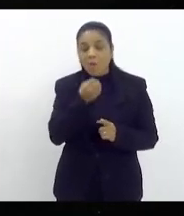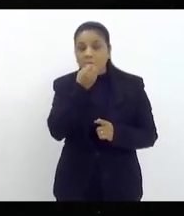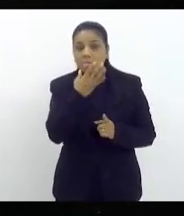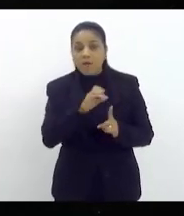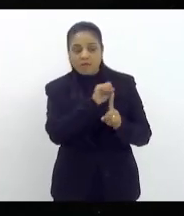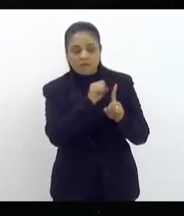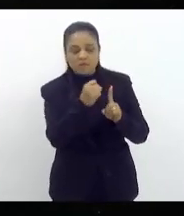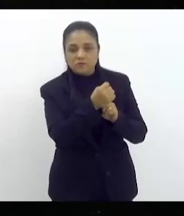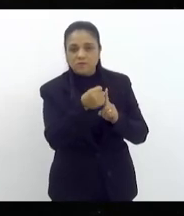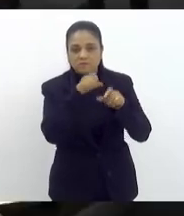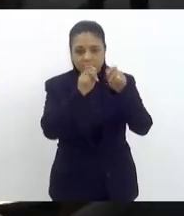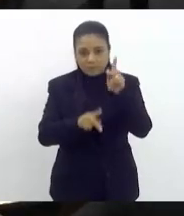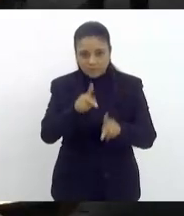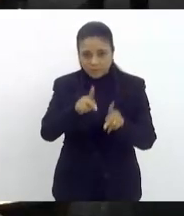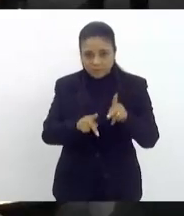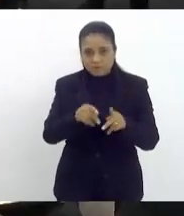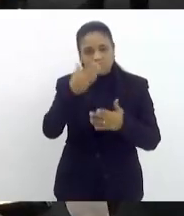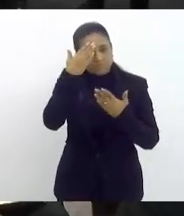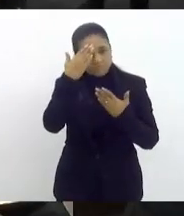sua população. Muito obrigada.